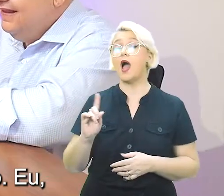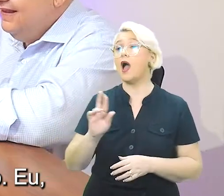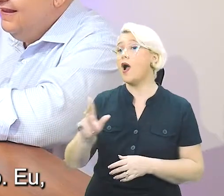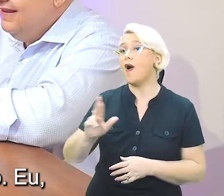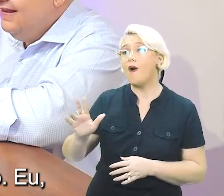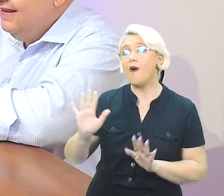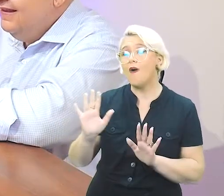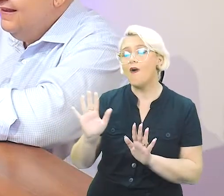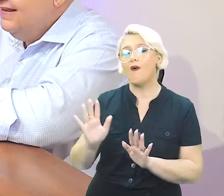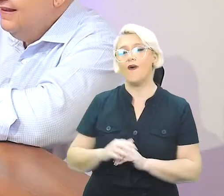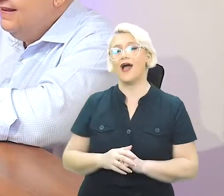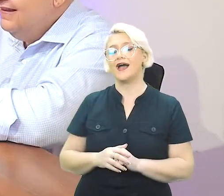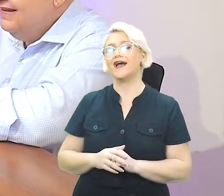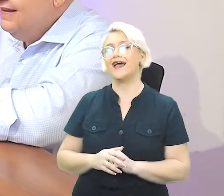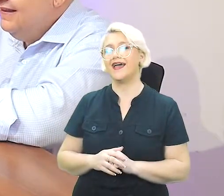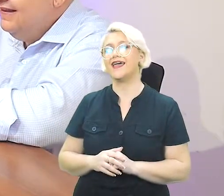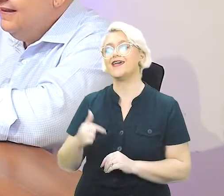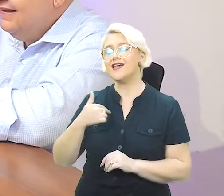não.